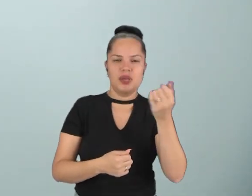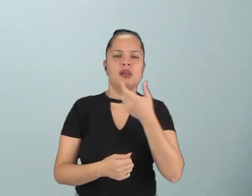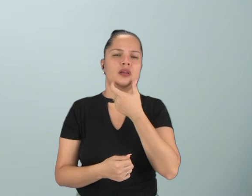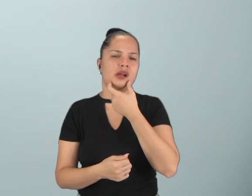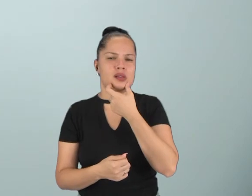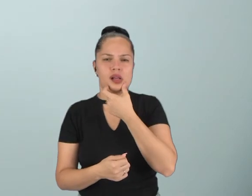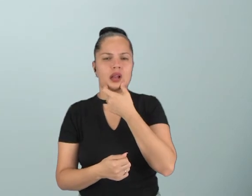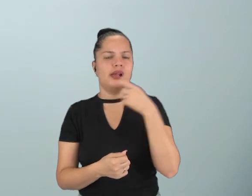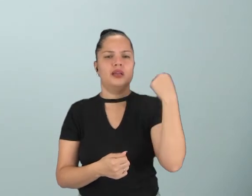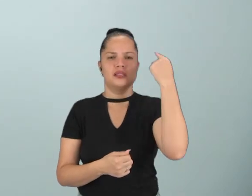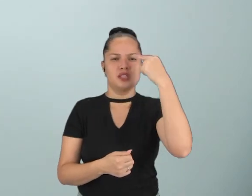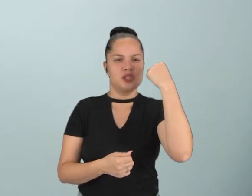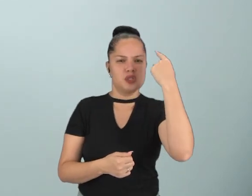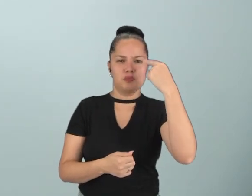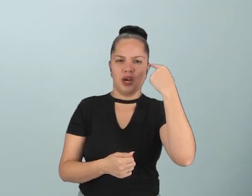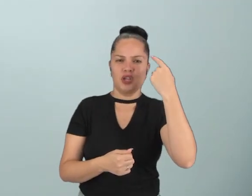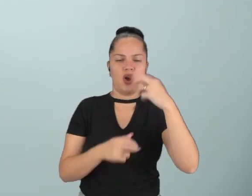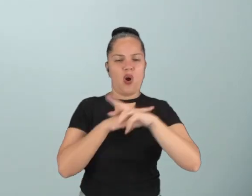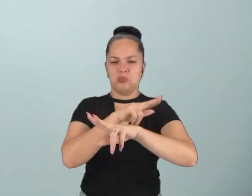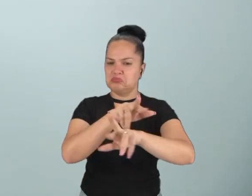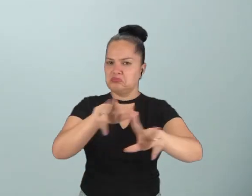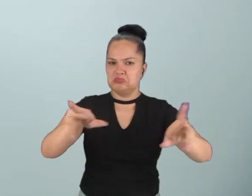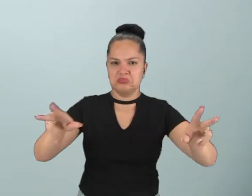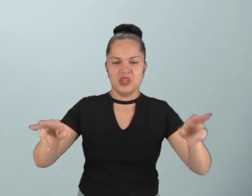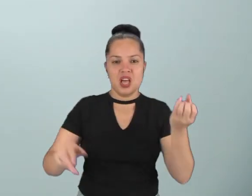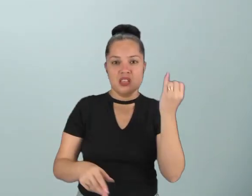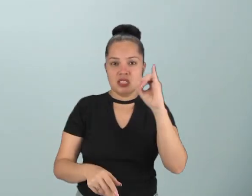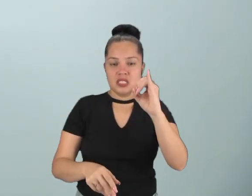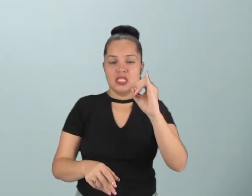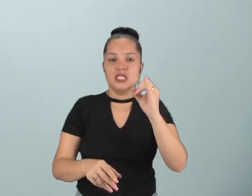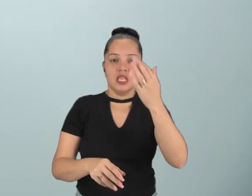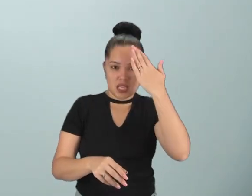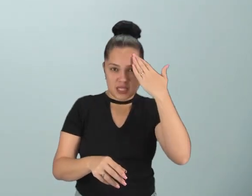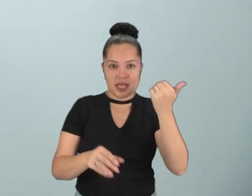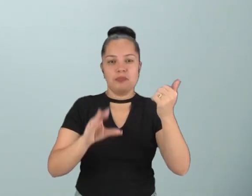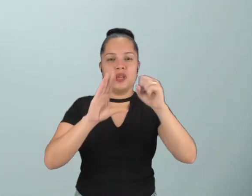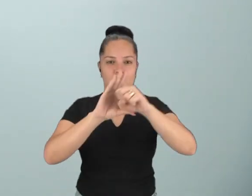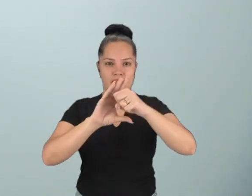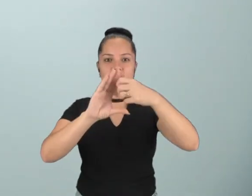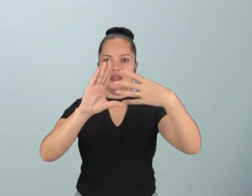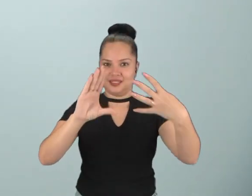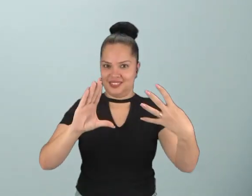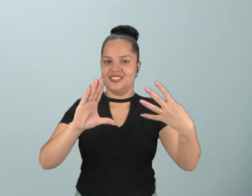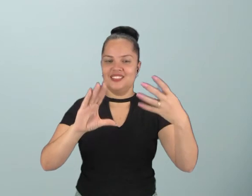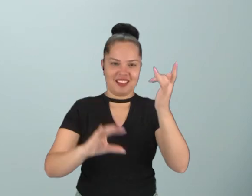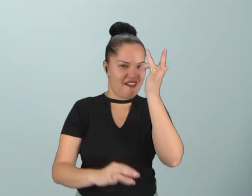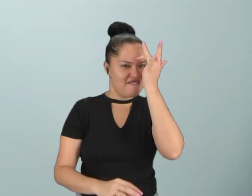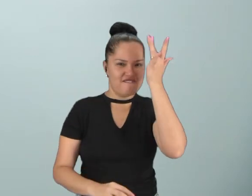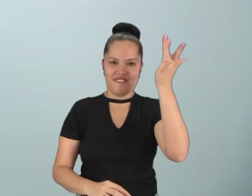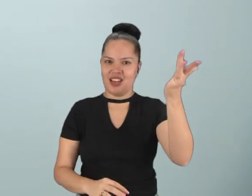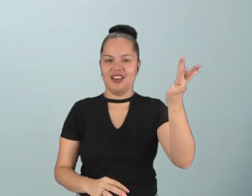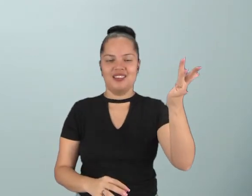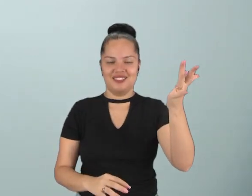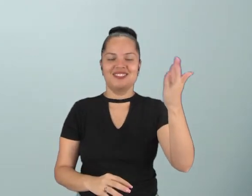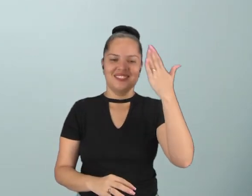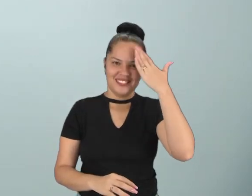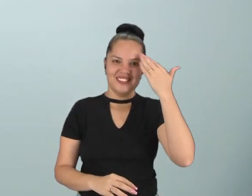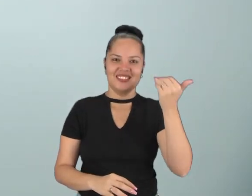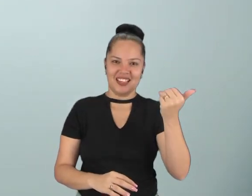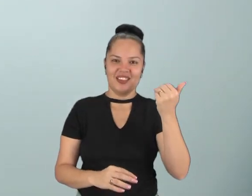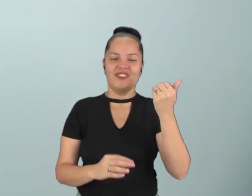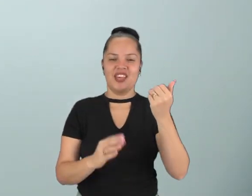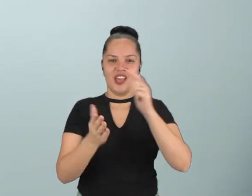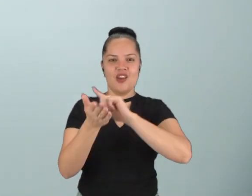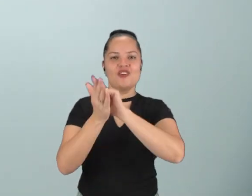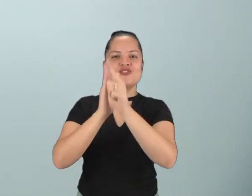espanhol, qualquer idioma, se você consegue identificar as características desse texto, vai ficar mais fácil para você saber de que gênero textual